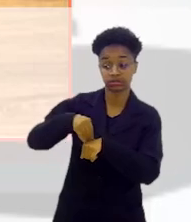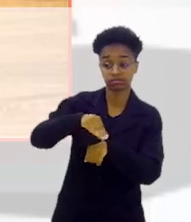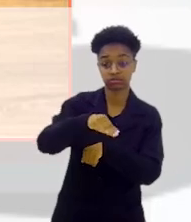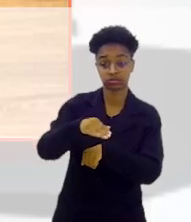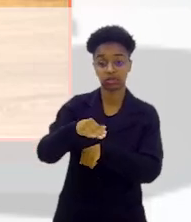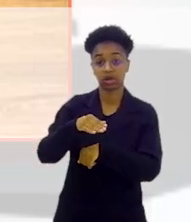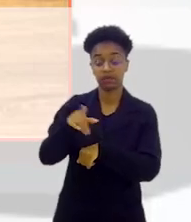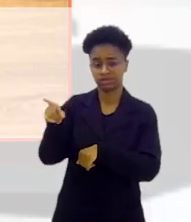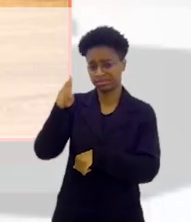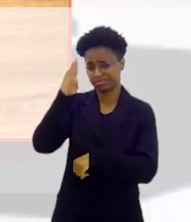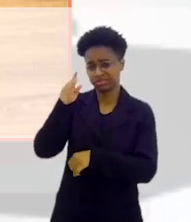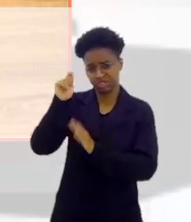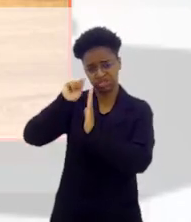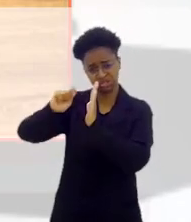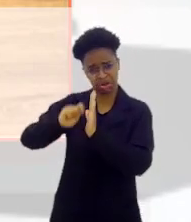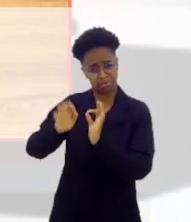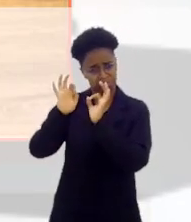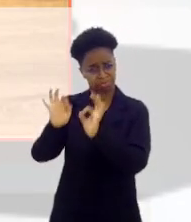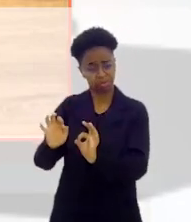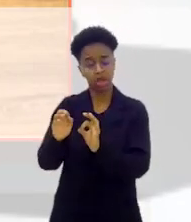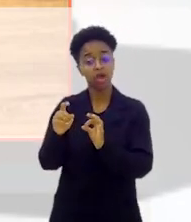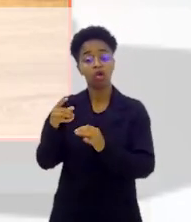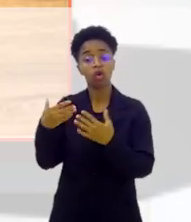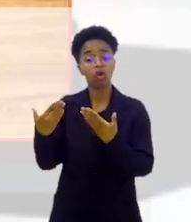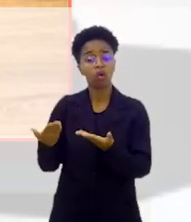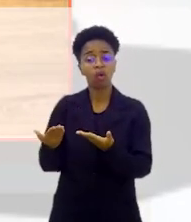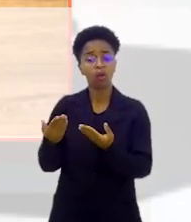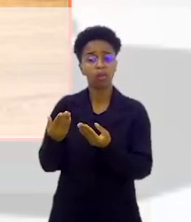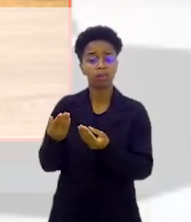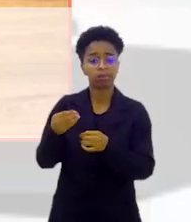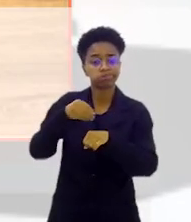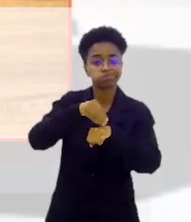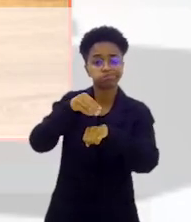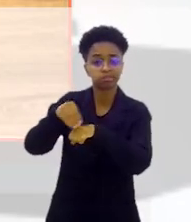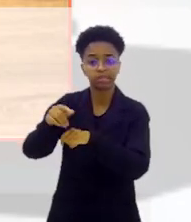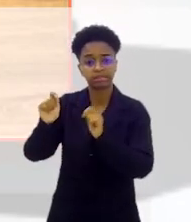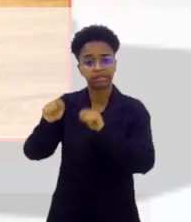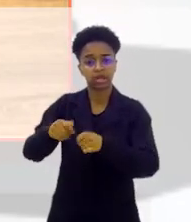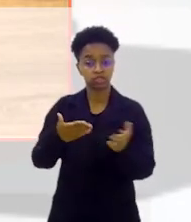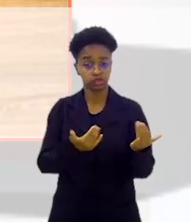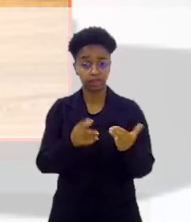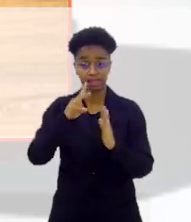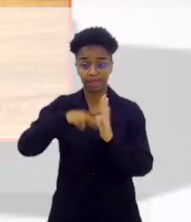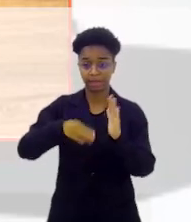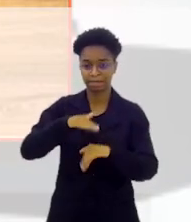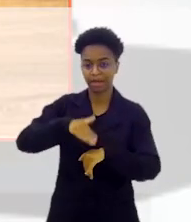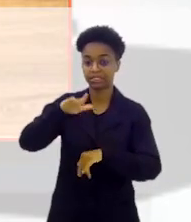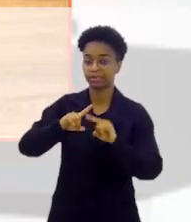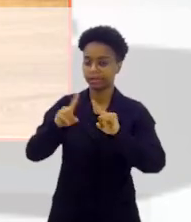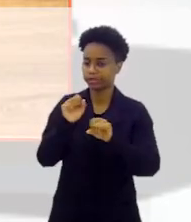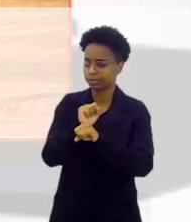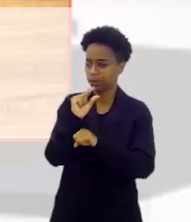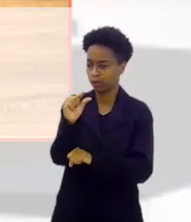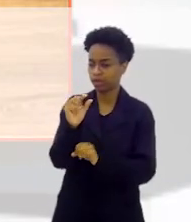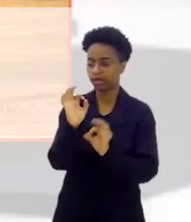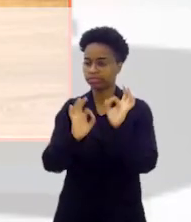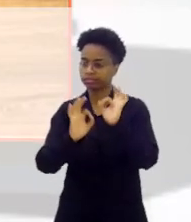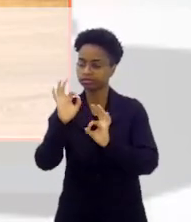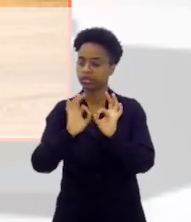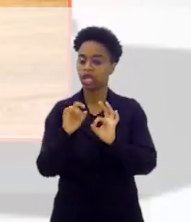você poderia indicar como grande escritor que é para que essa juventude passe a ler mais. Mas isso, você segura aí,